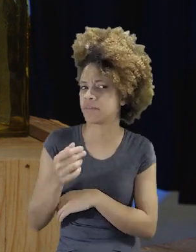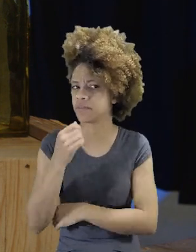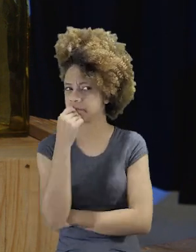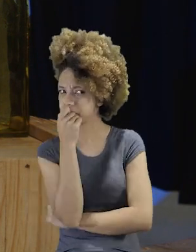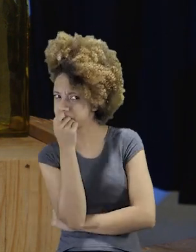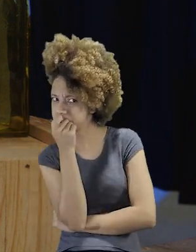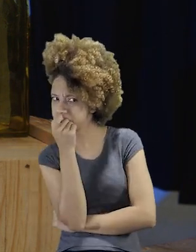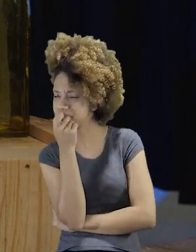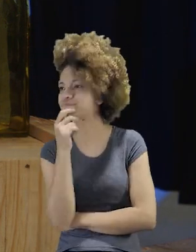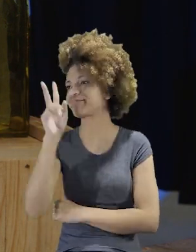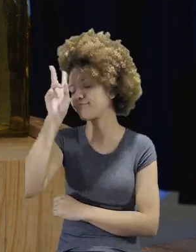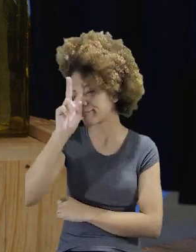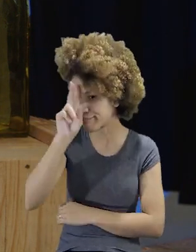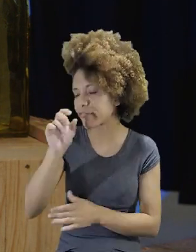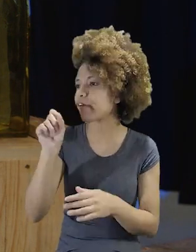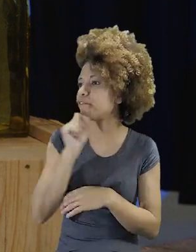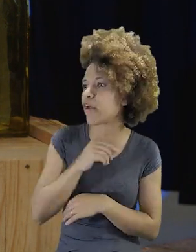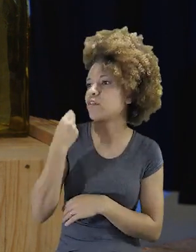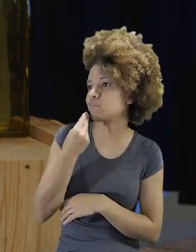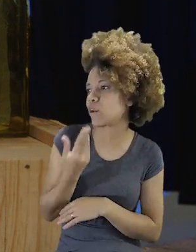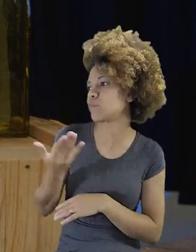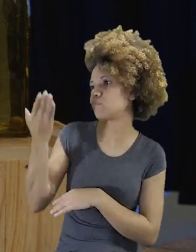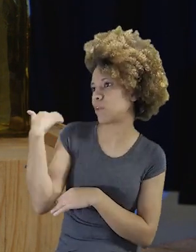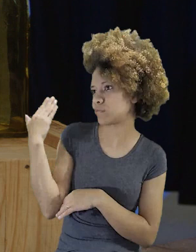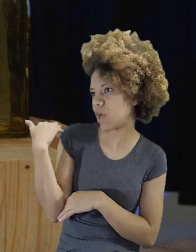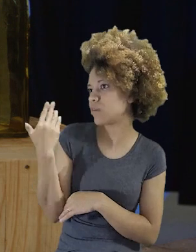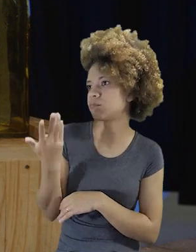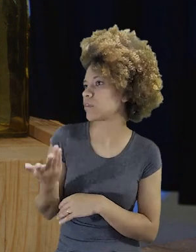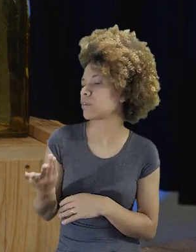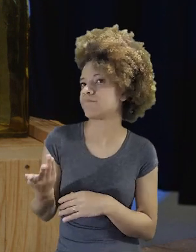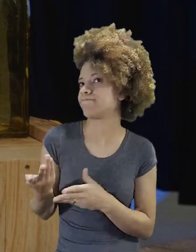musicalmente e eu falei cara é Aquela Velha História do